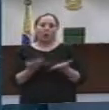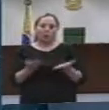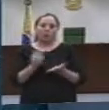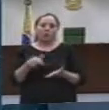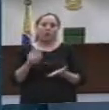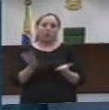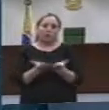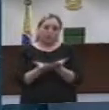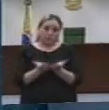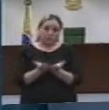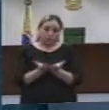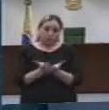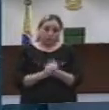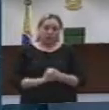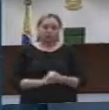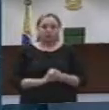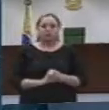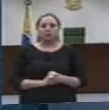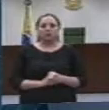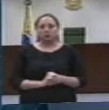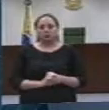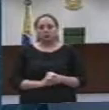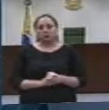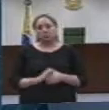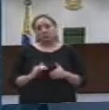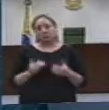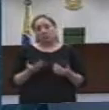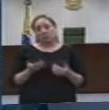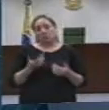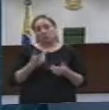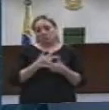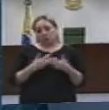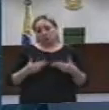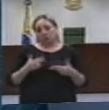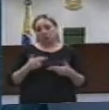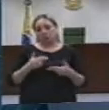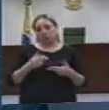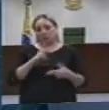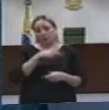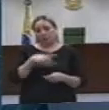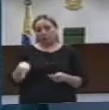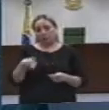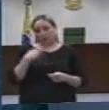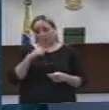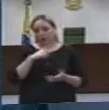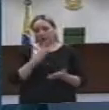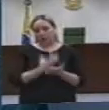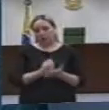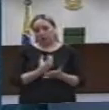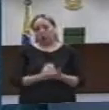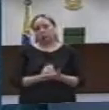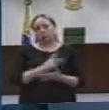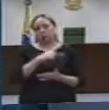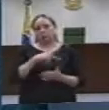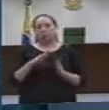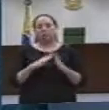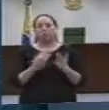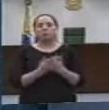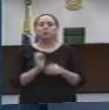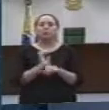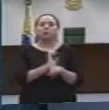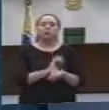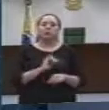cristãos Então essa é uma declaração que consta na pesquisa gravada por uma professora da Escola Estadual